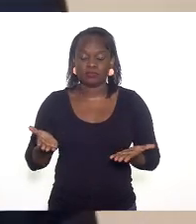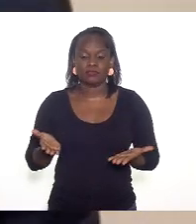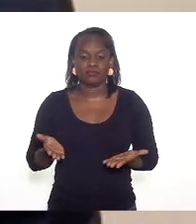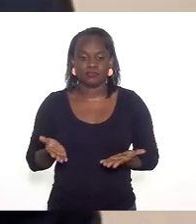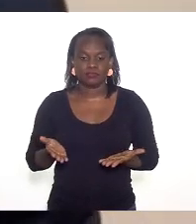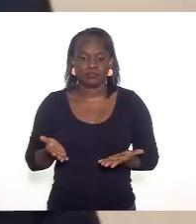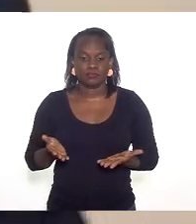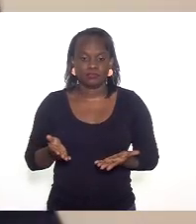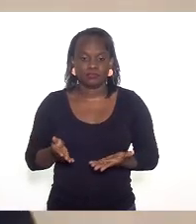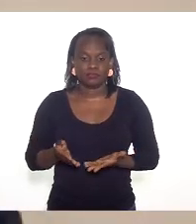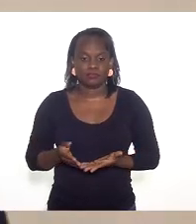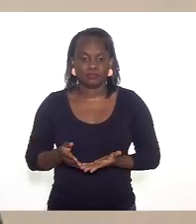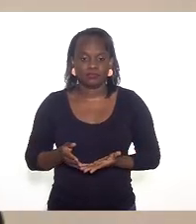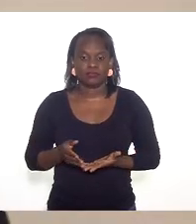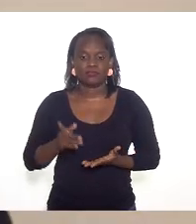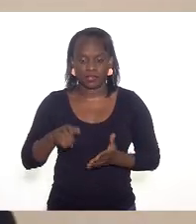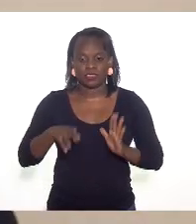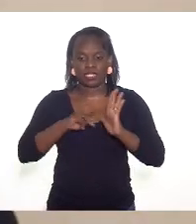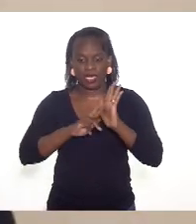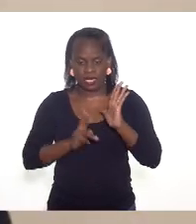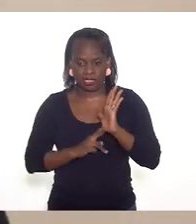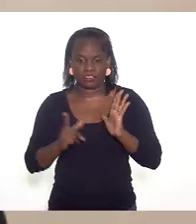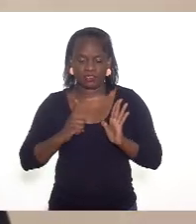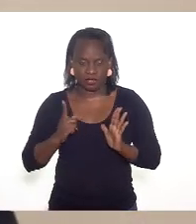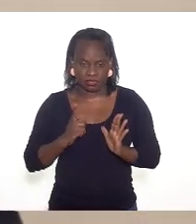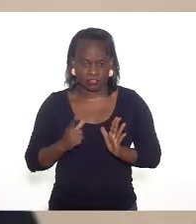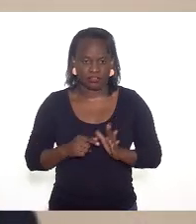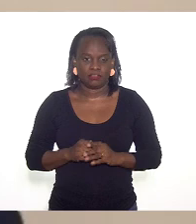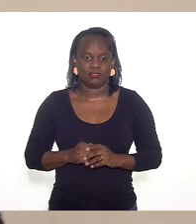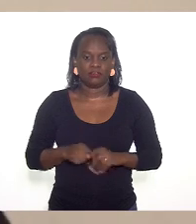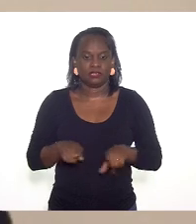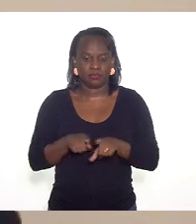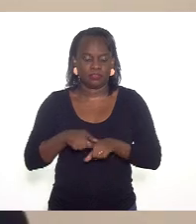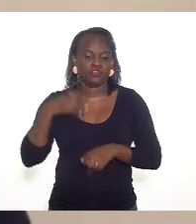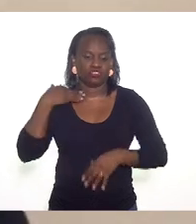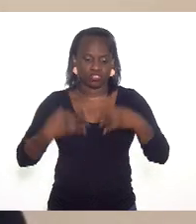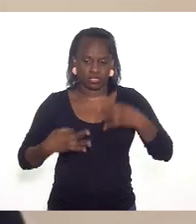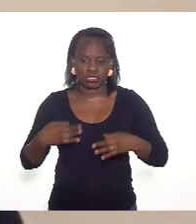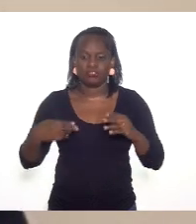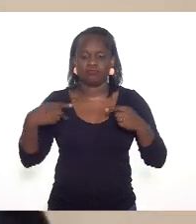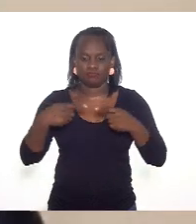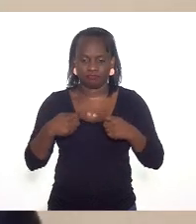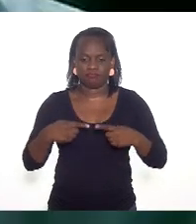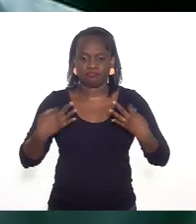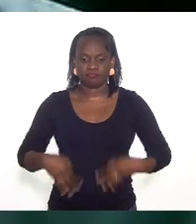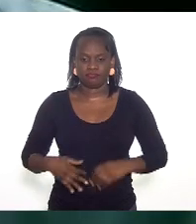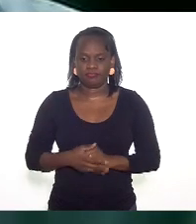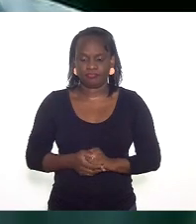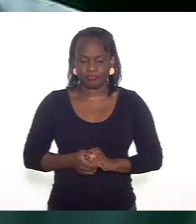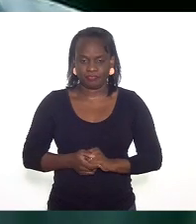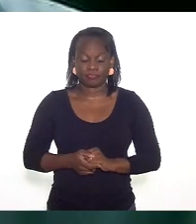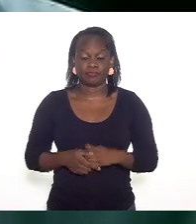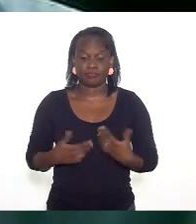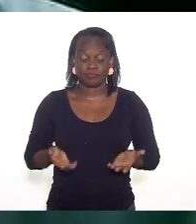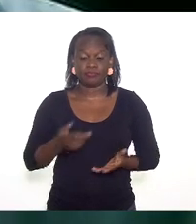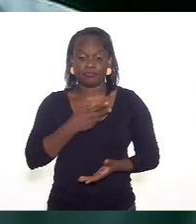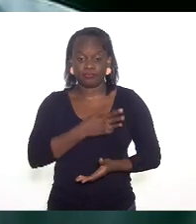regimental e é jurídico. senhor presidente.